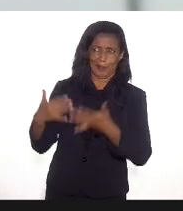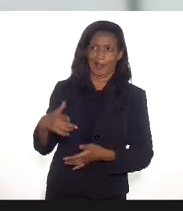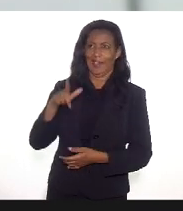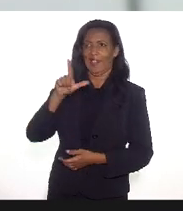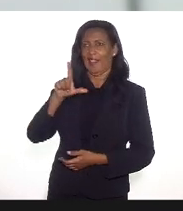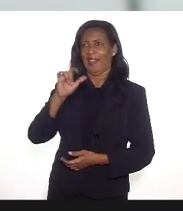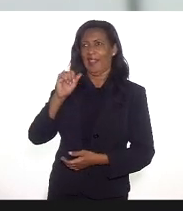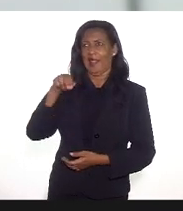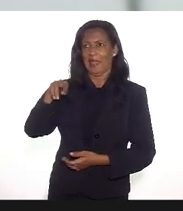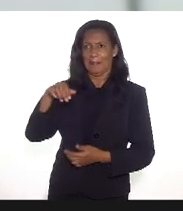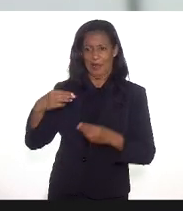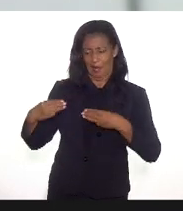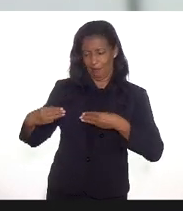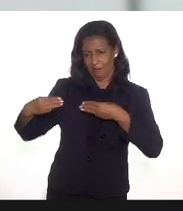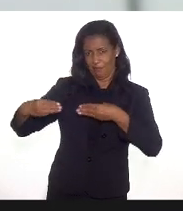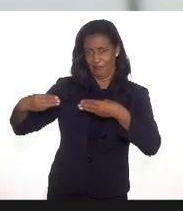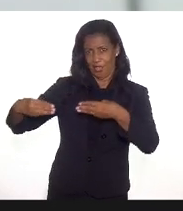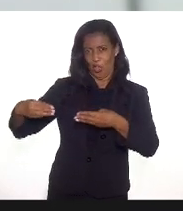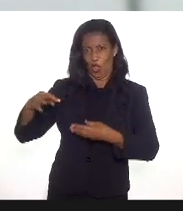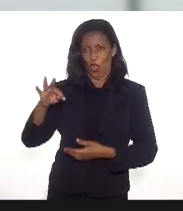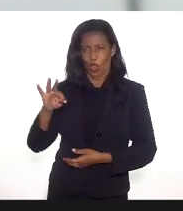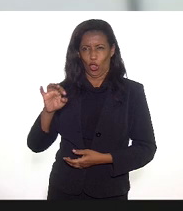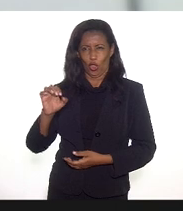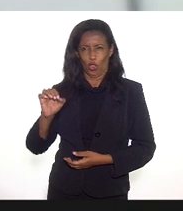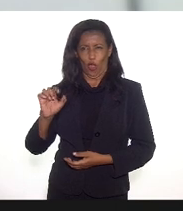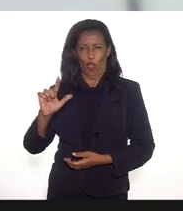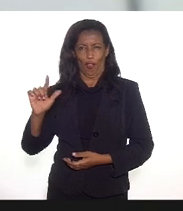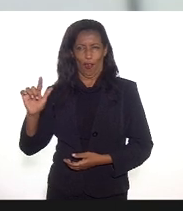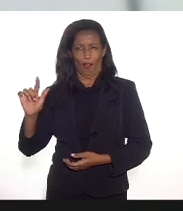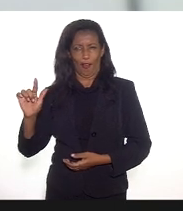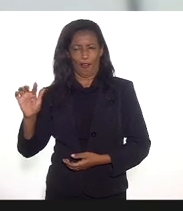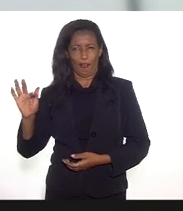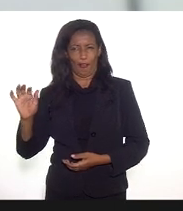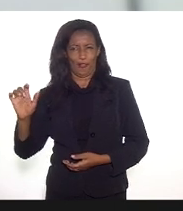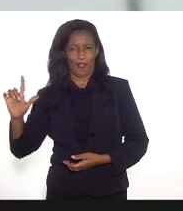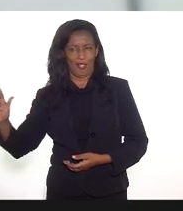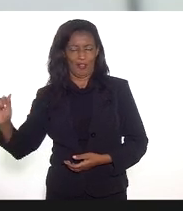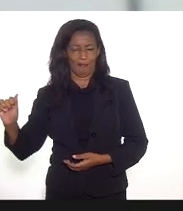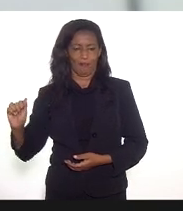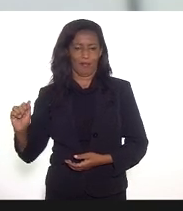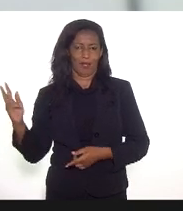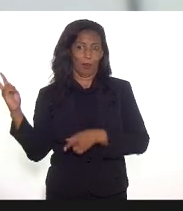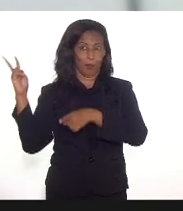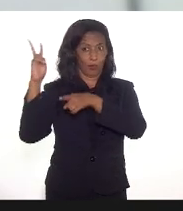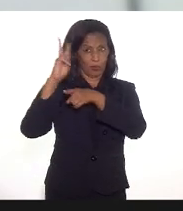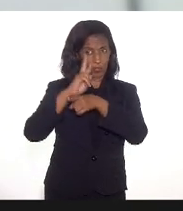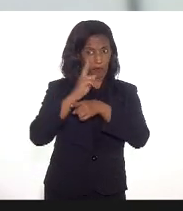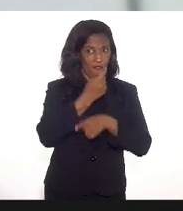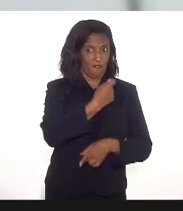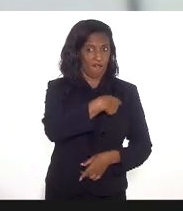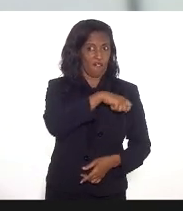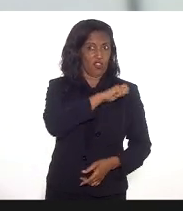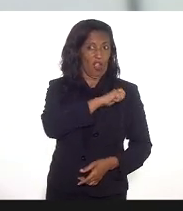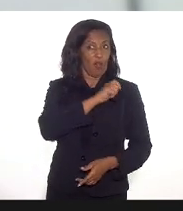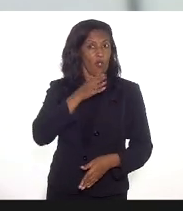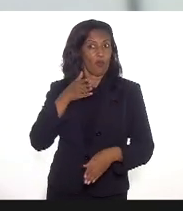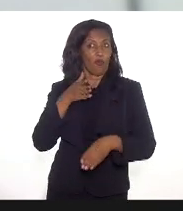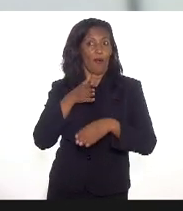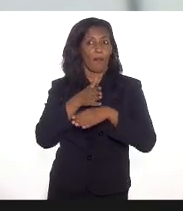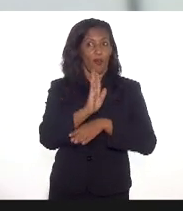dada pelo ministro Toffoli nos garantiu no regime de recuperação fiscal que foi aprovado